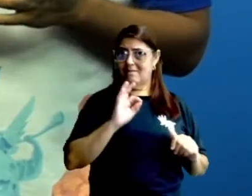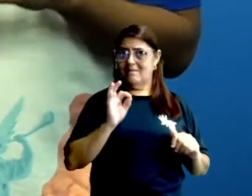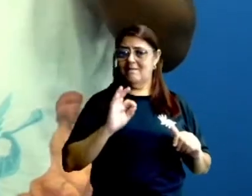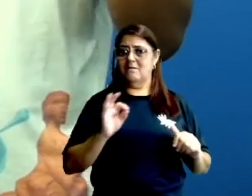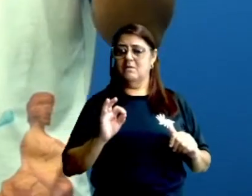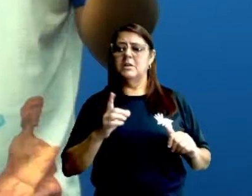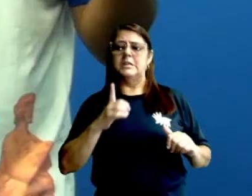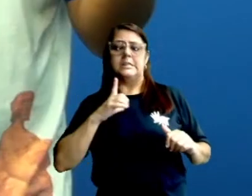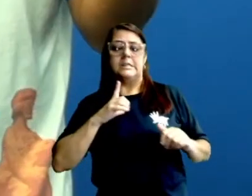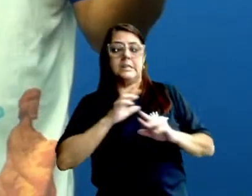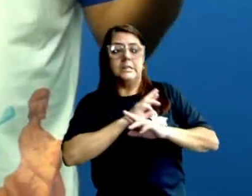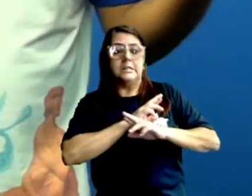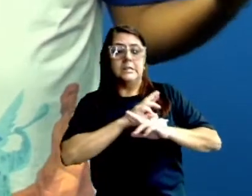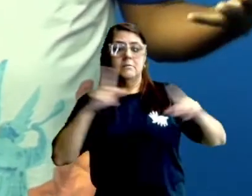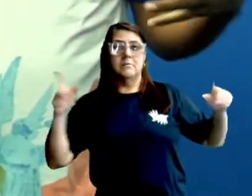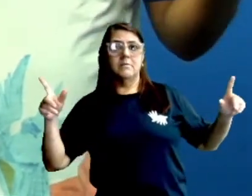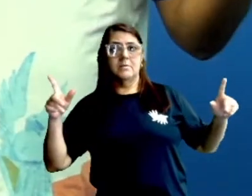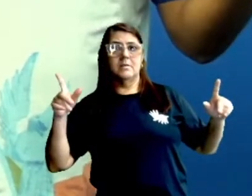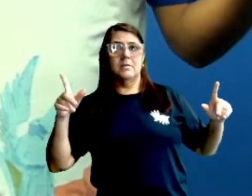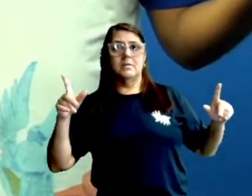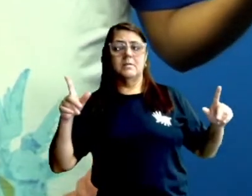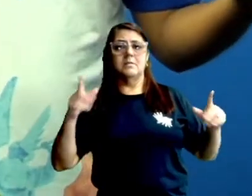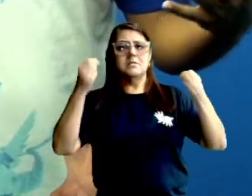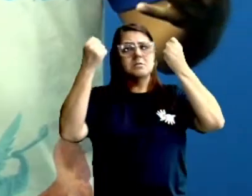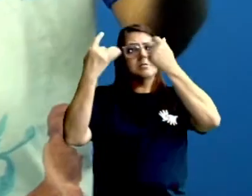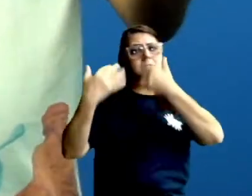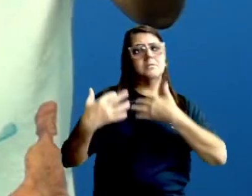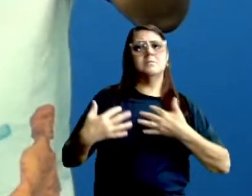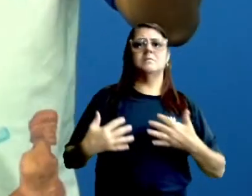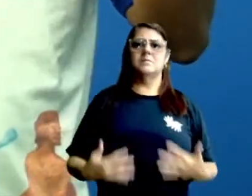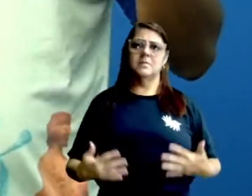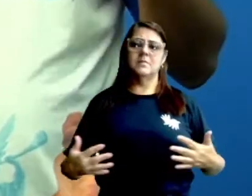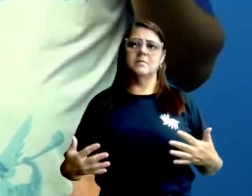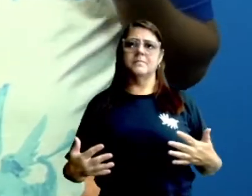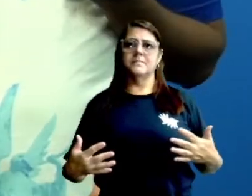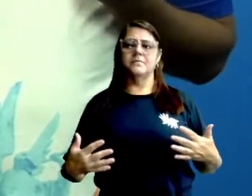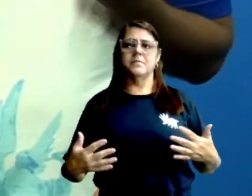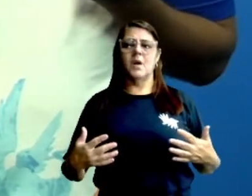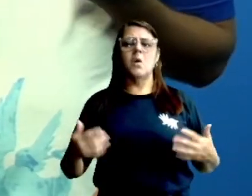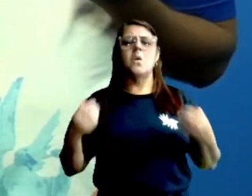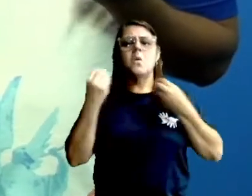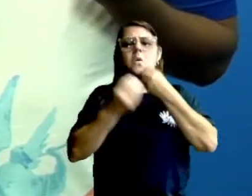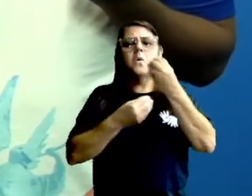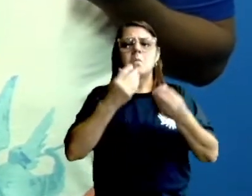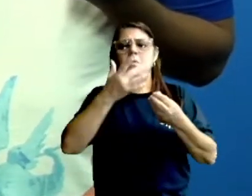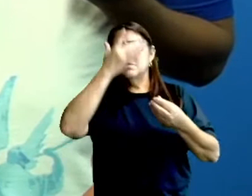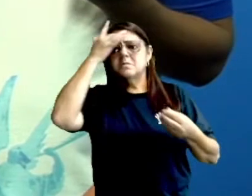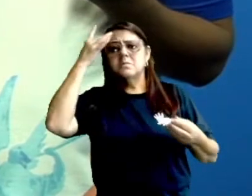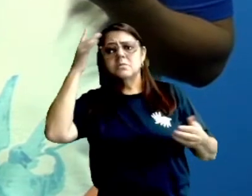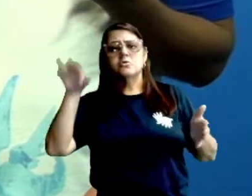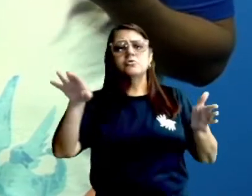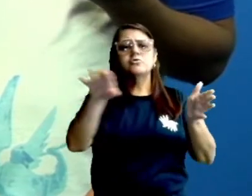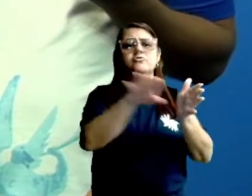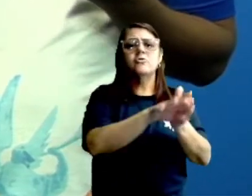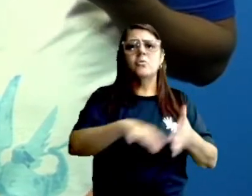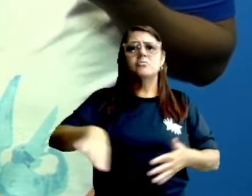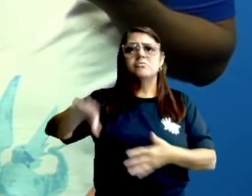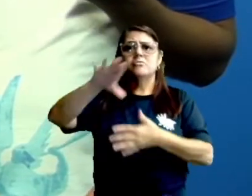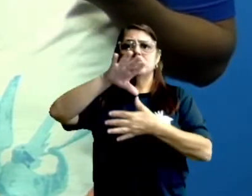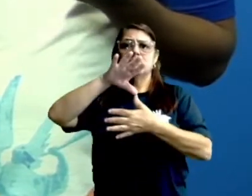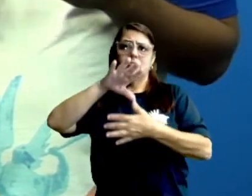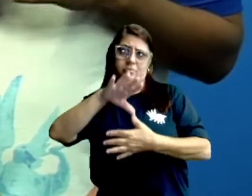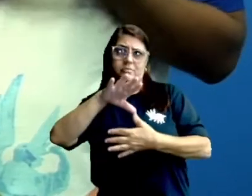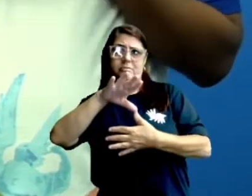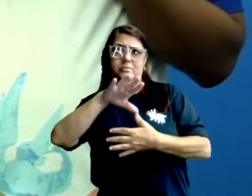certo? Existem diferentes teorias que explicam como é que o ser humano ele chega aqui, no nosso continente, que hoje a gente chama